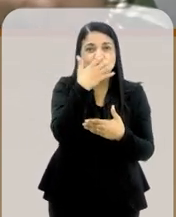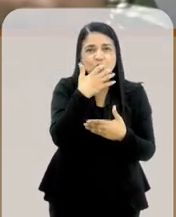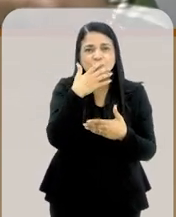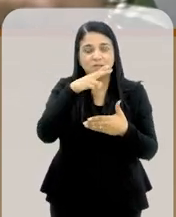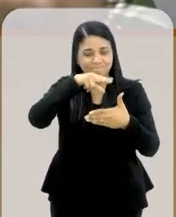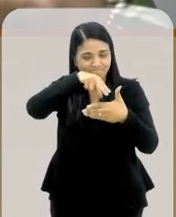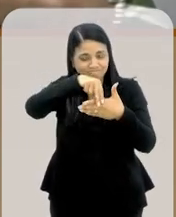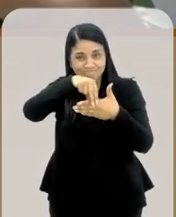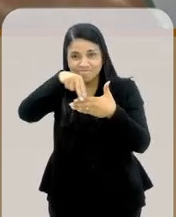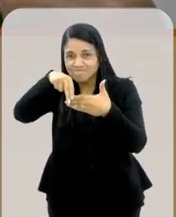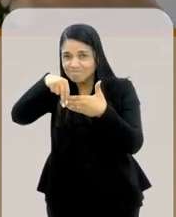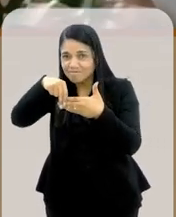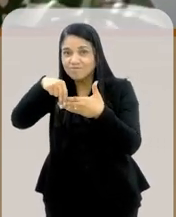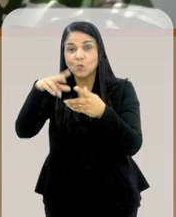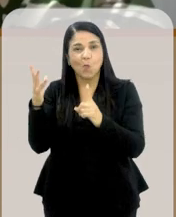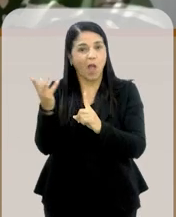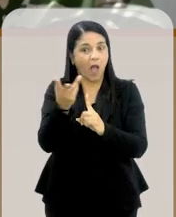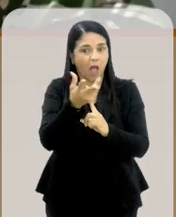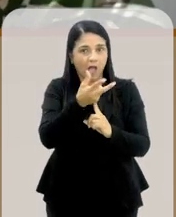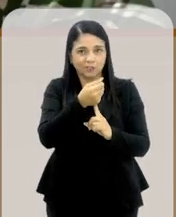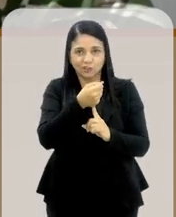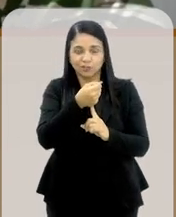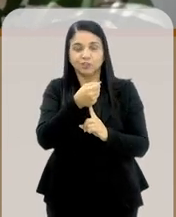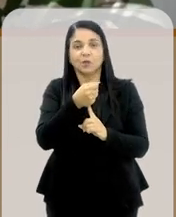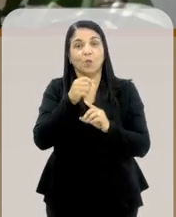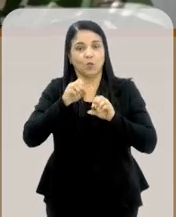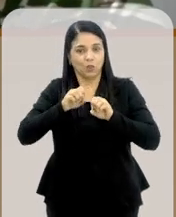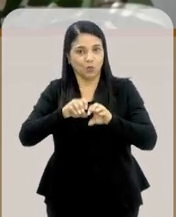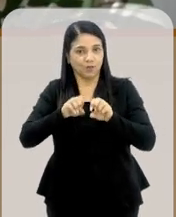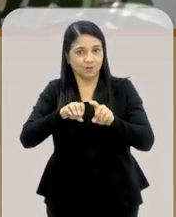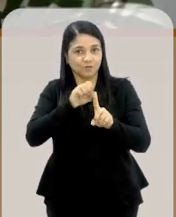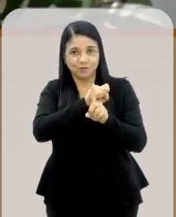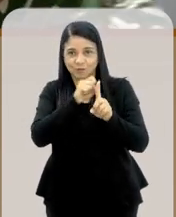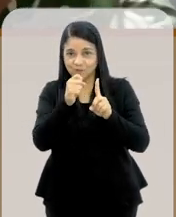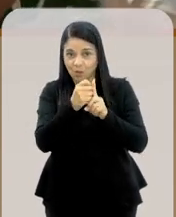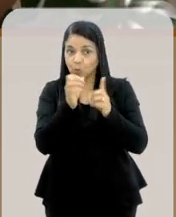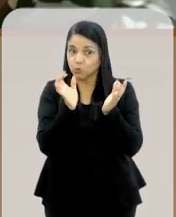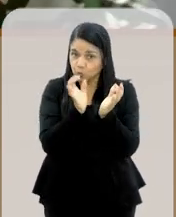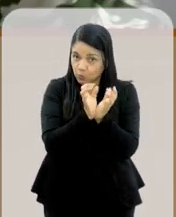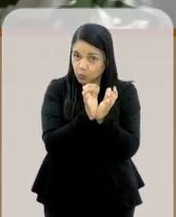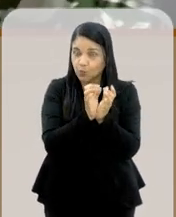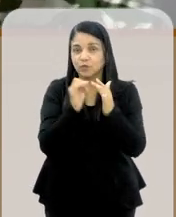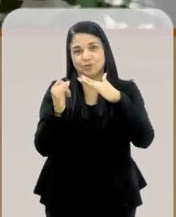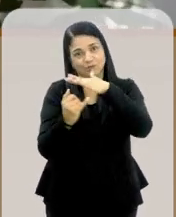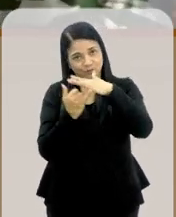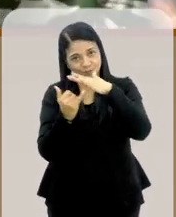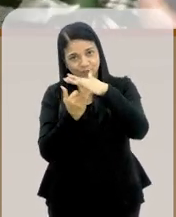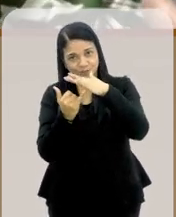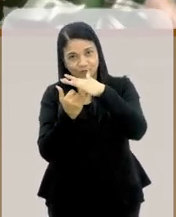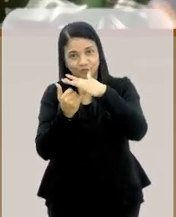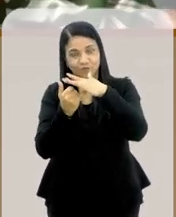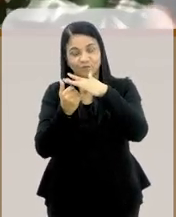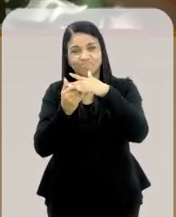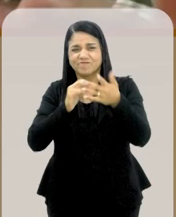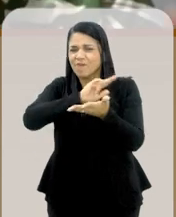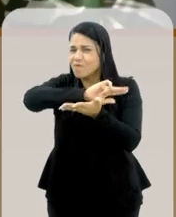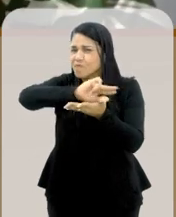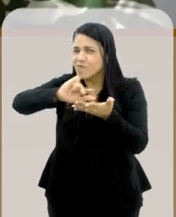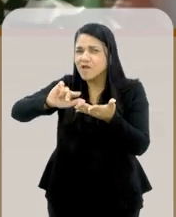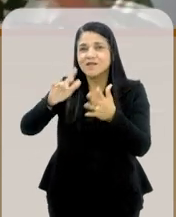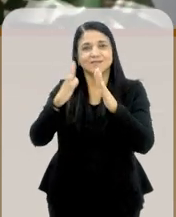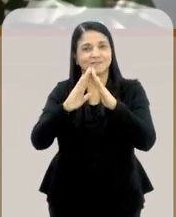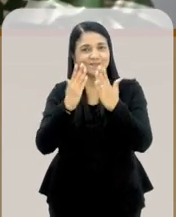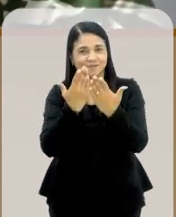música e cordel tem sido levada por um artista, um educador social, né, que é do nosso grupo, né, para